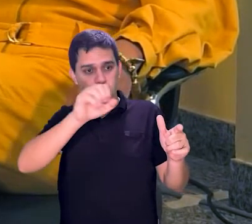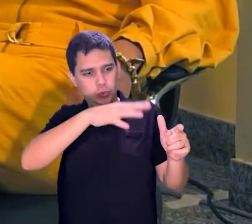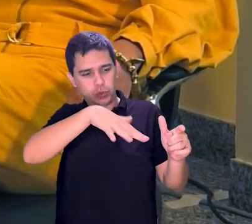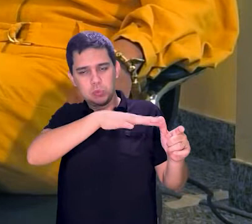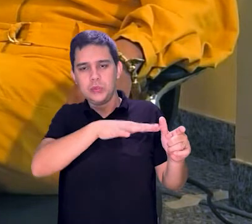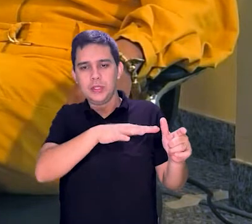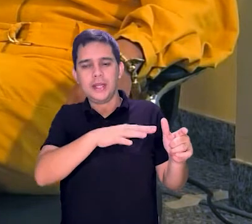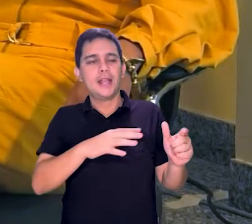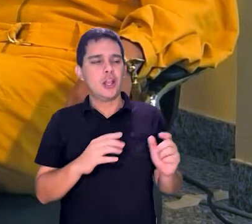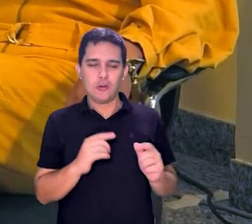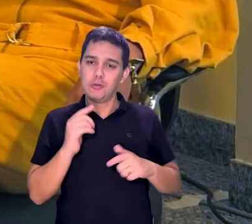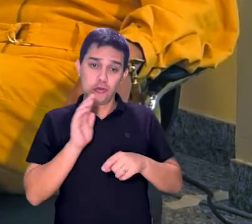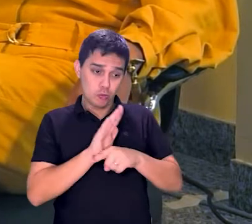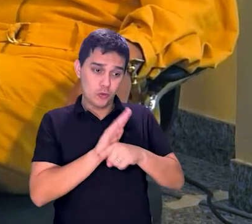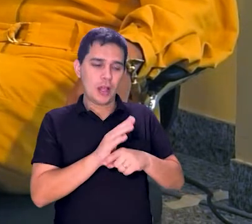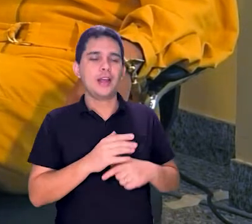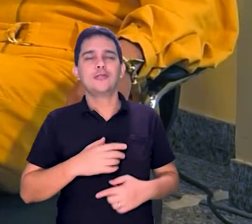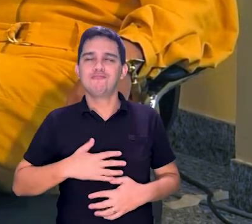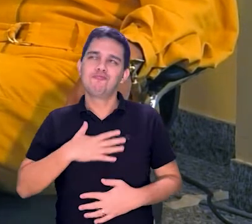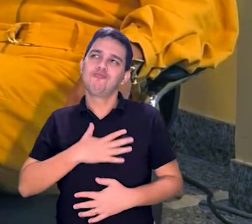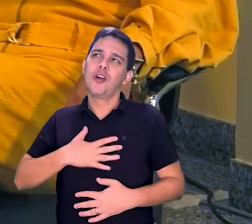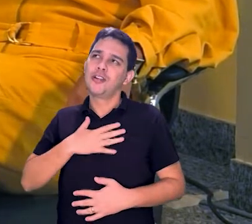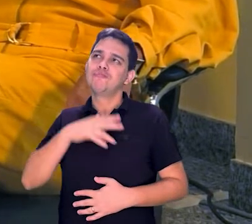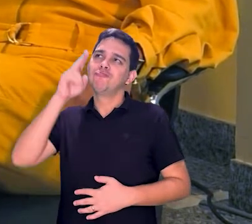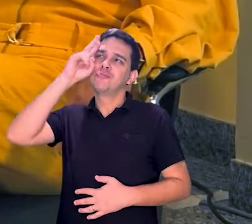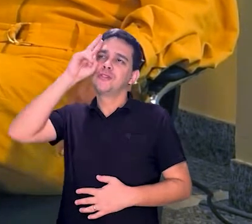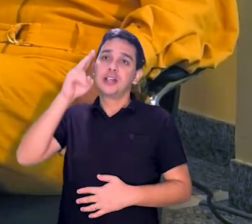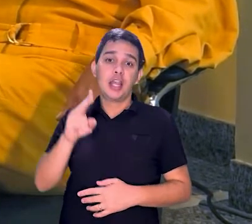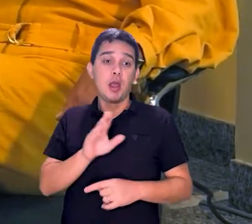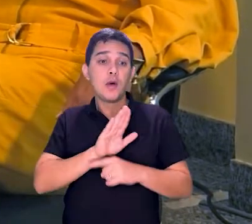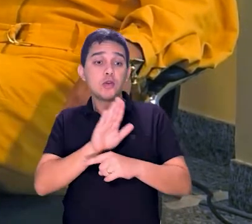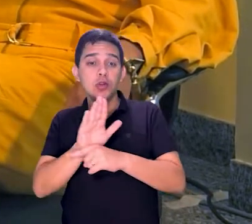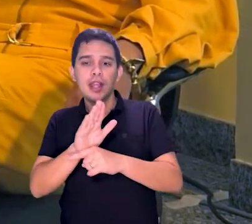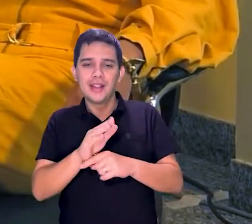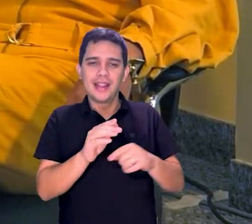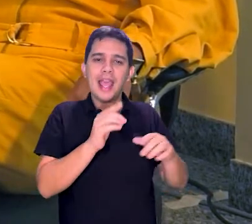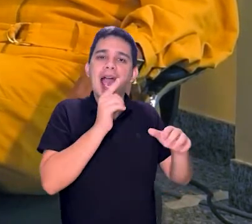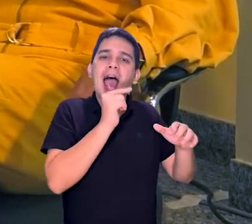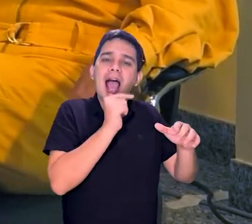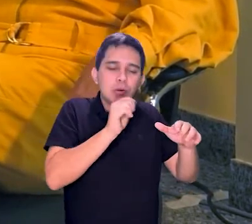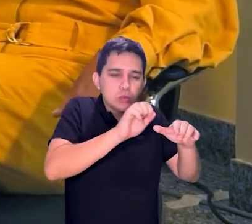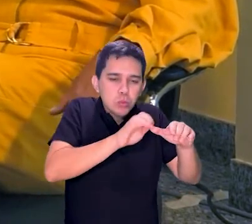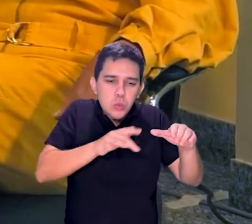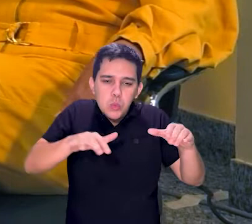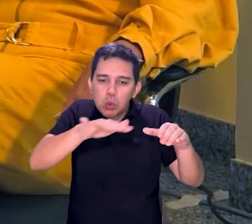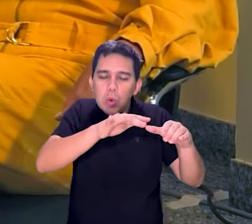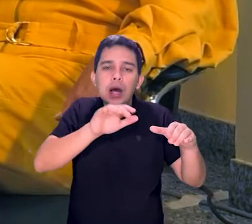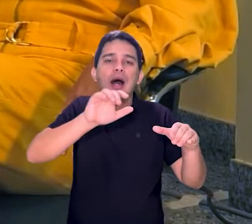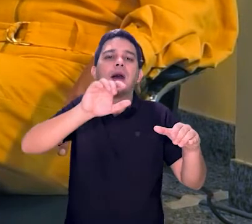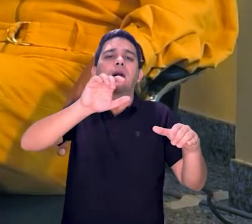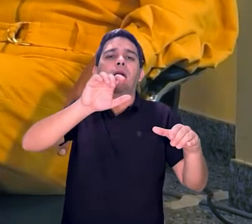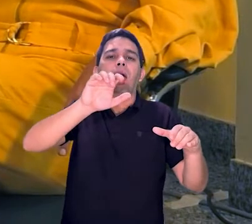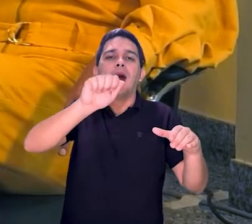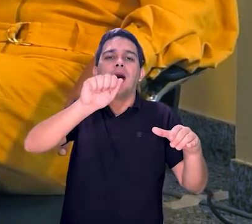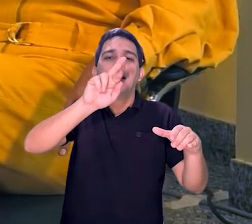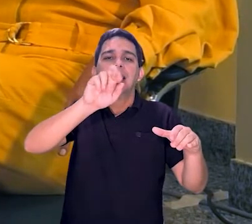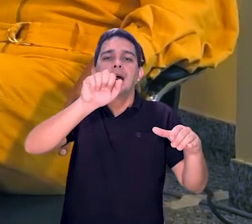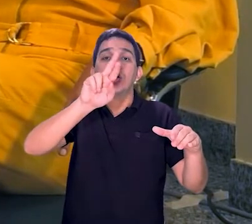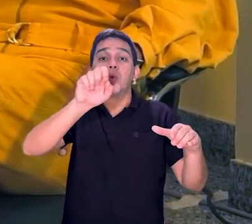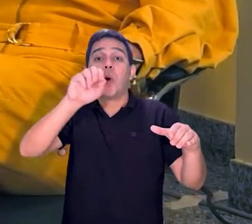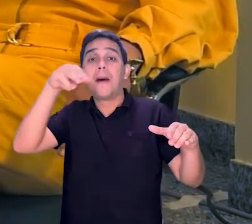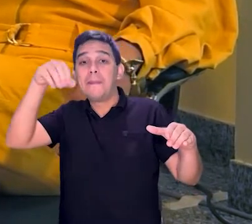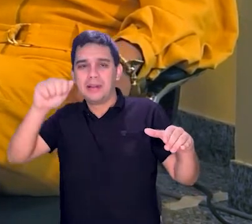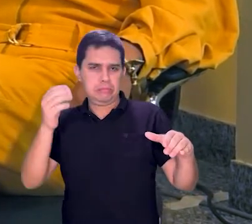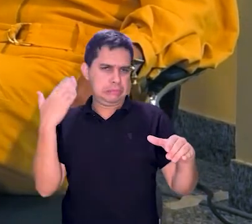e me orgulho muito disso, pela revitalização da Lagoa de Araruama, que foi, para quem acompanhou